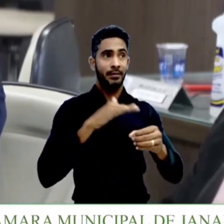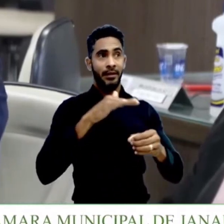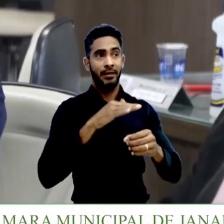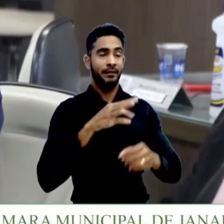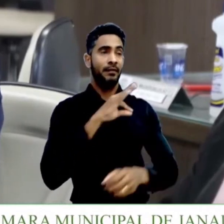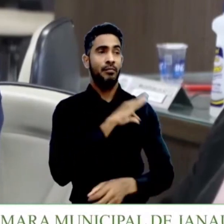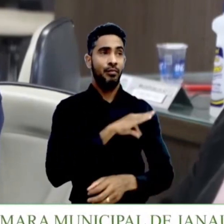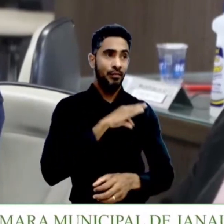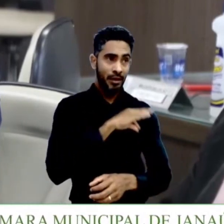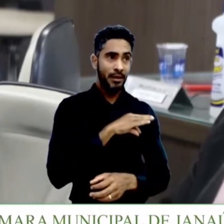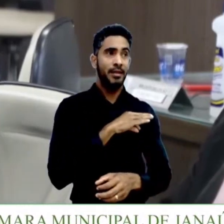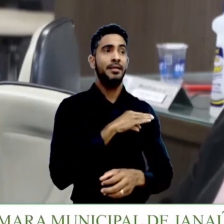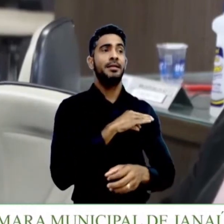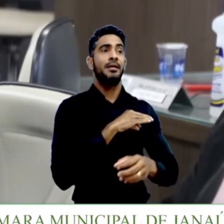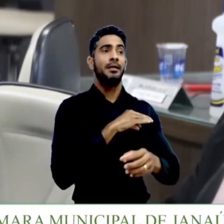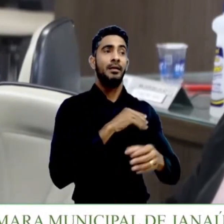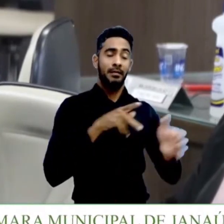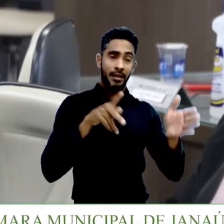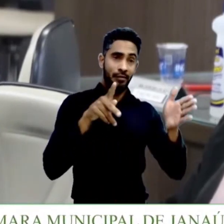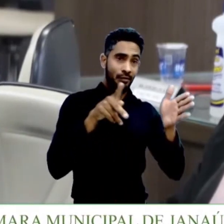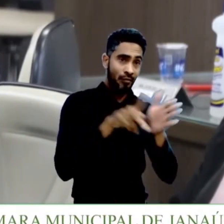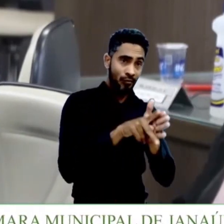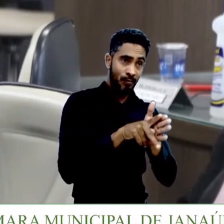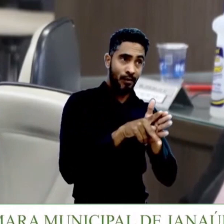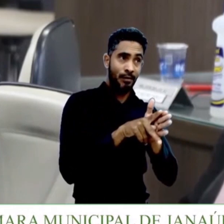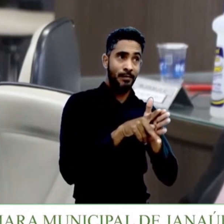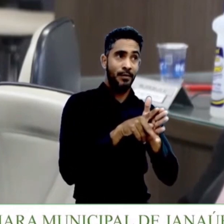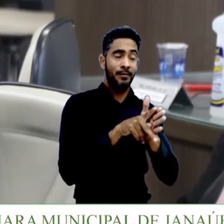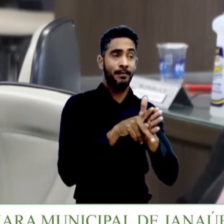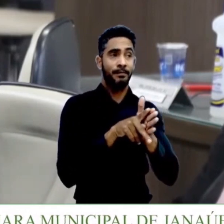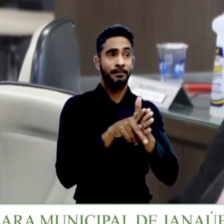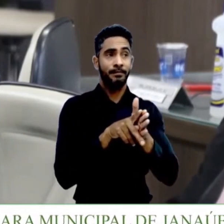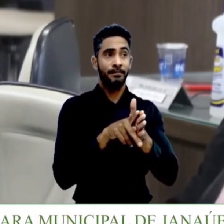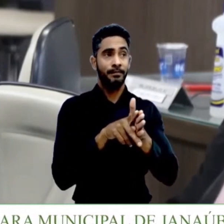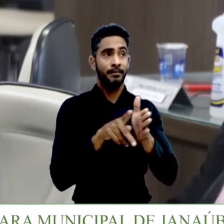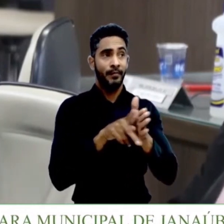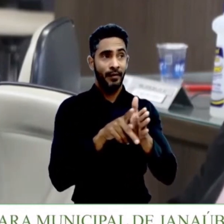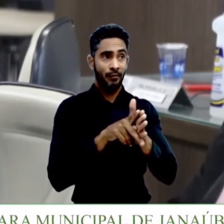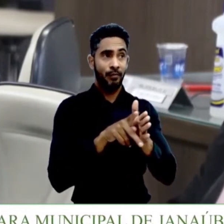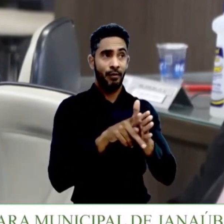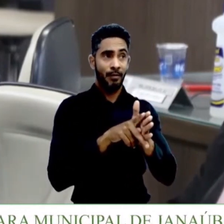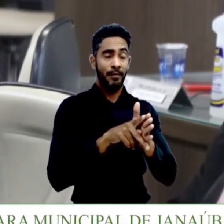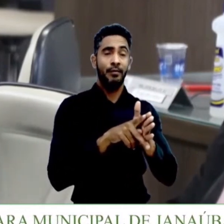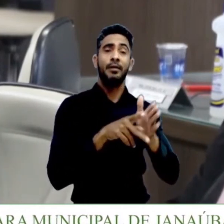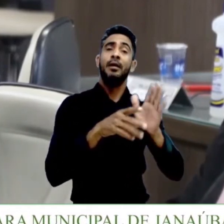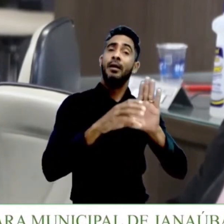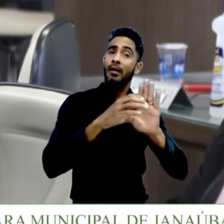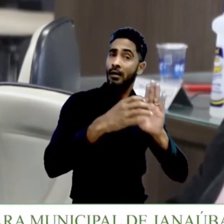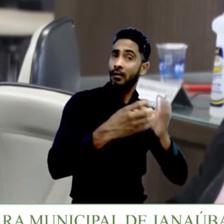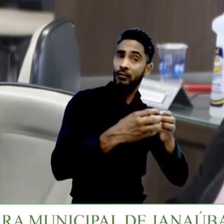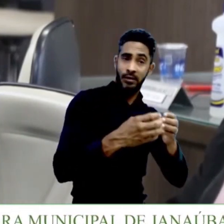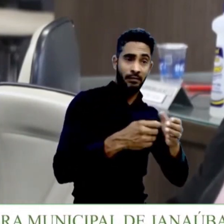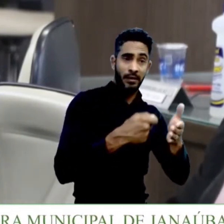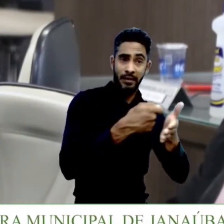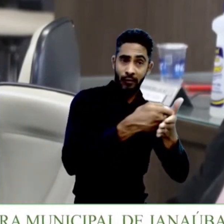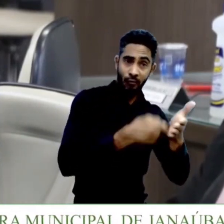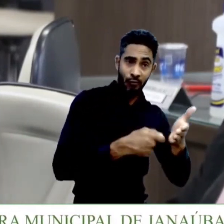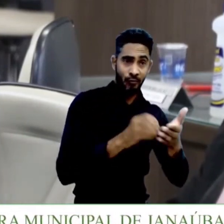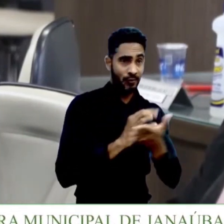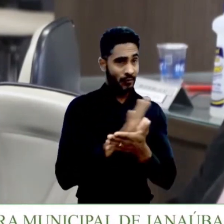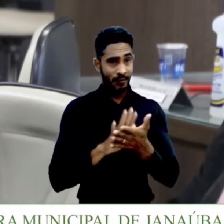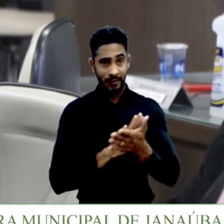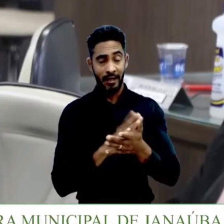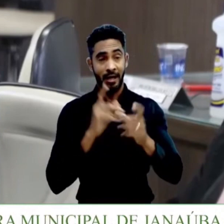polícia, outras categorias, dentro do próprio, do próprio órgão, sem precisar prestar concurso. Então, a